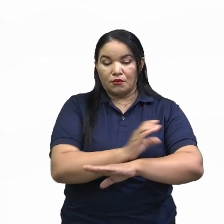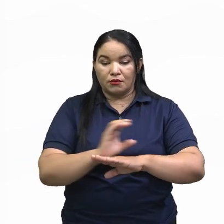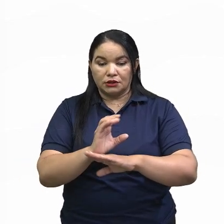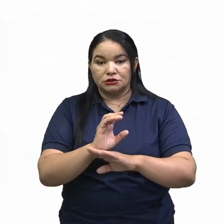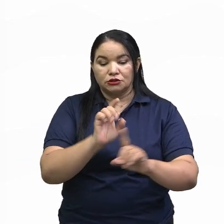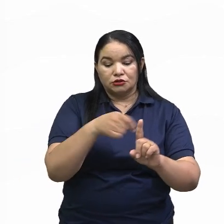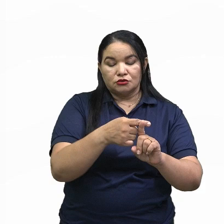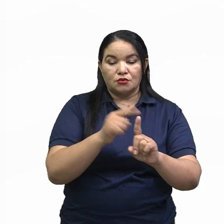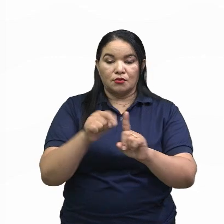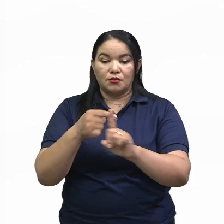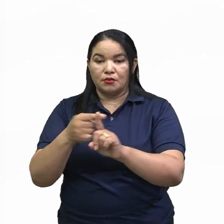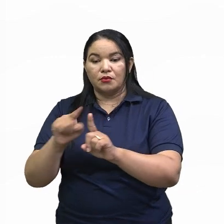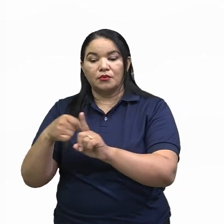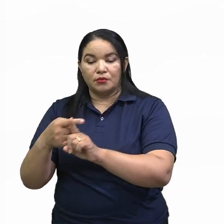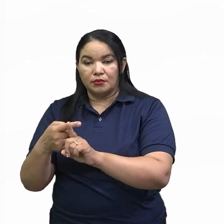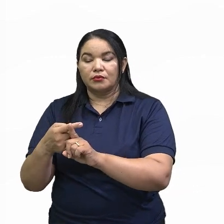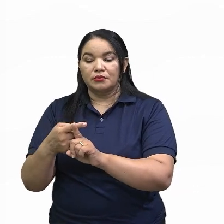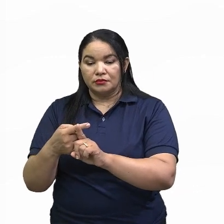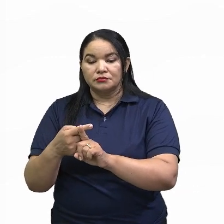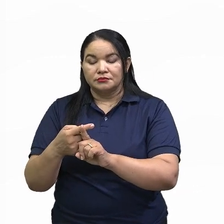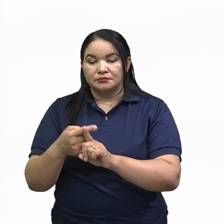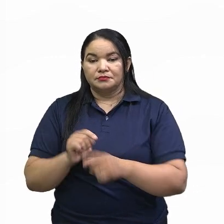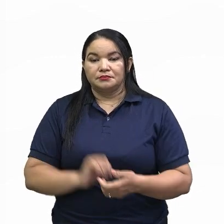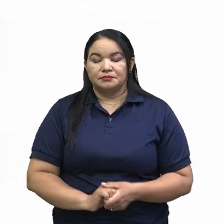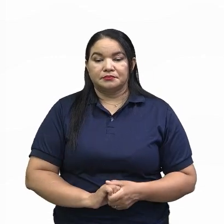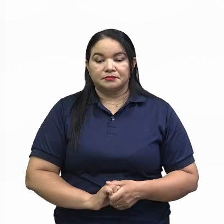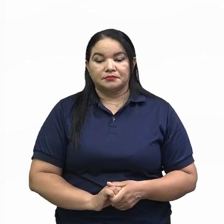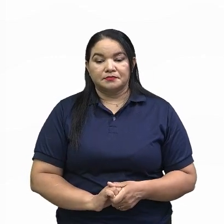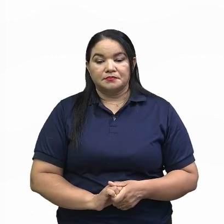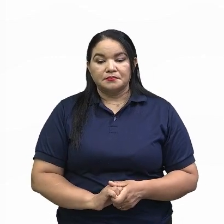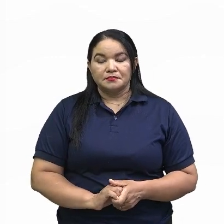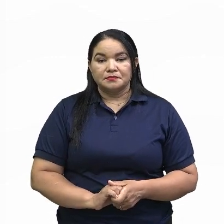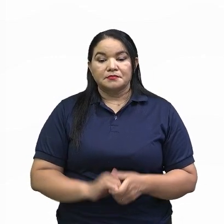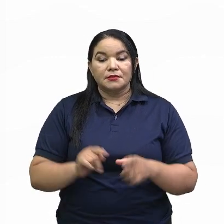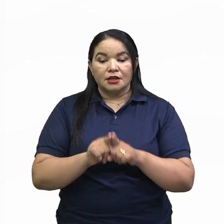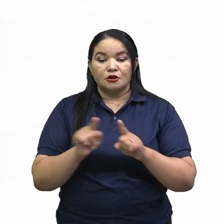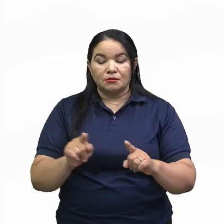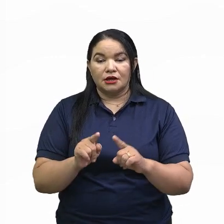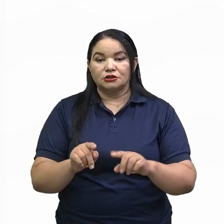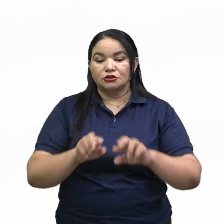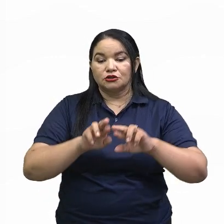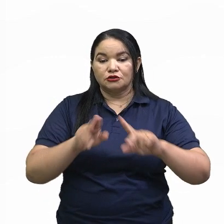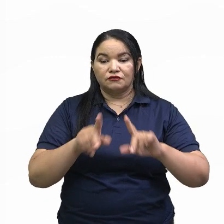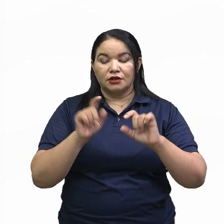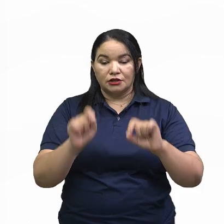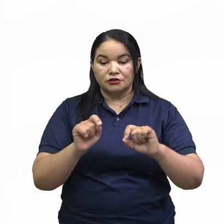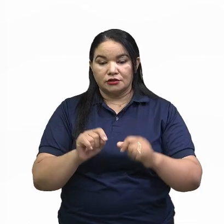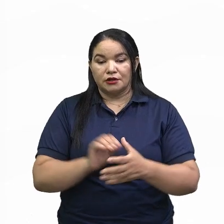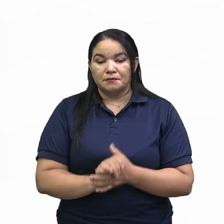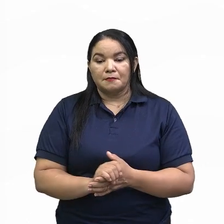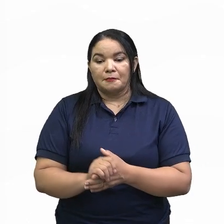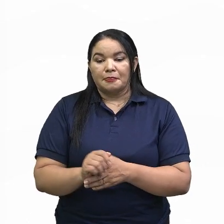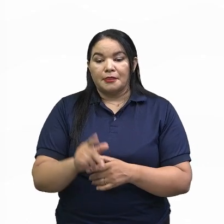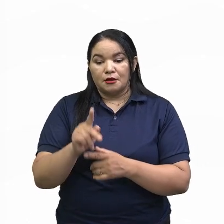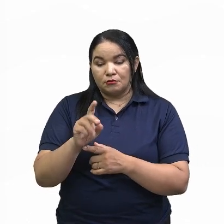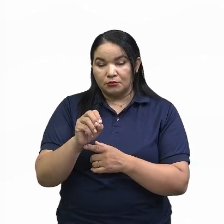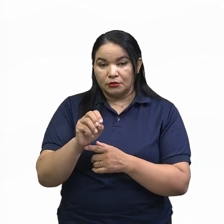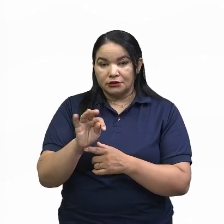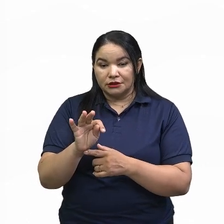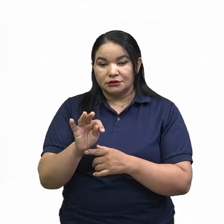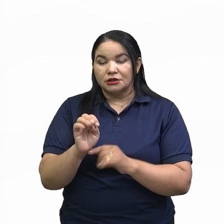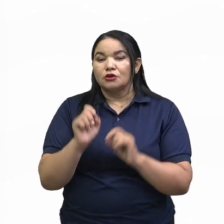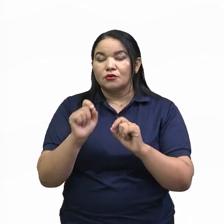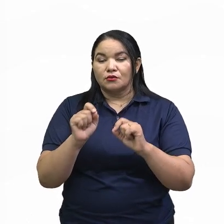elétrica total é a soma das correntes que passam em cada gerador. Mas a diferença de potencial do circuito é a mesma, porque